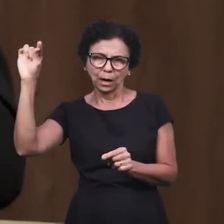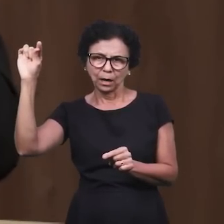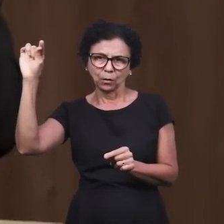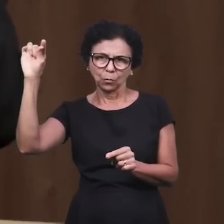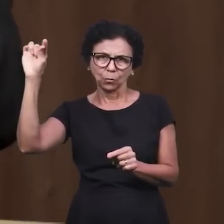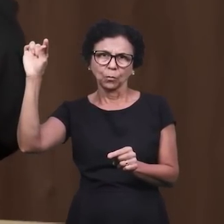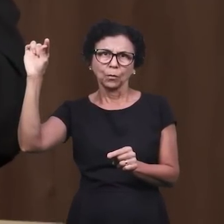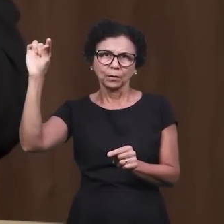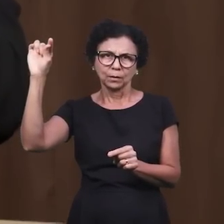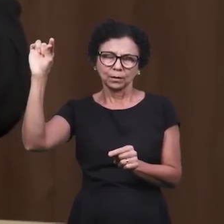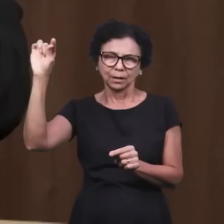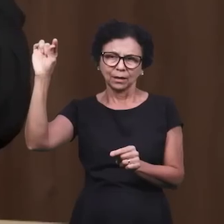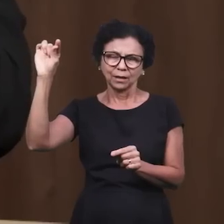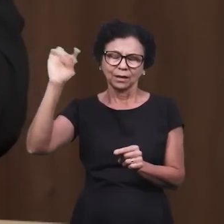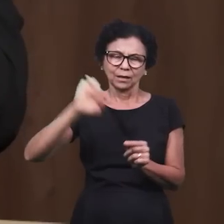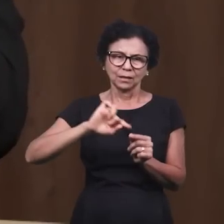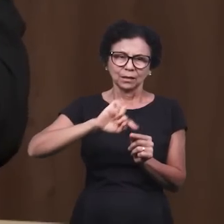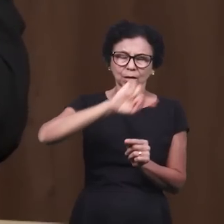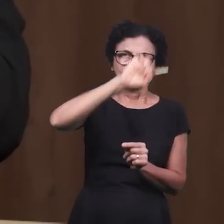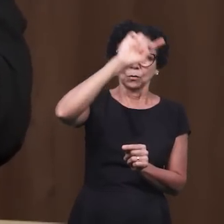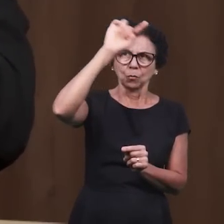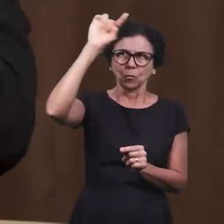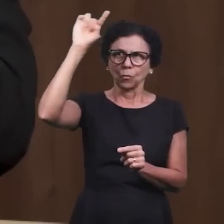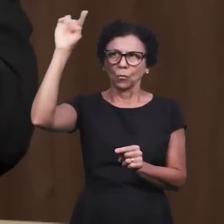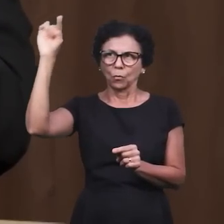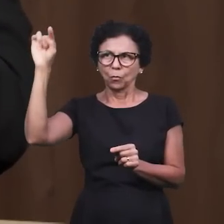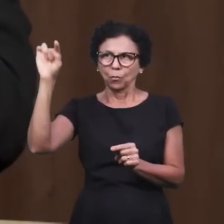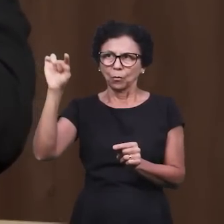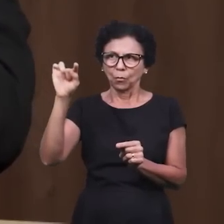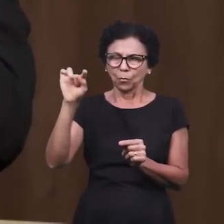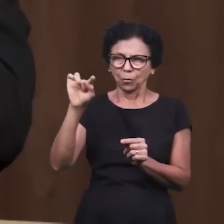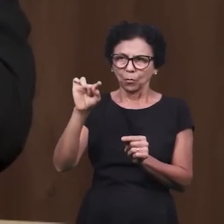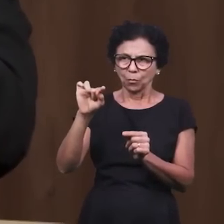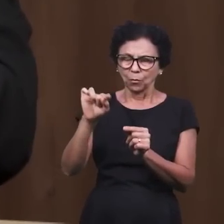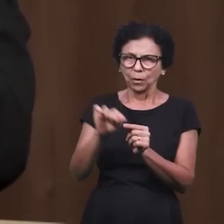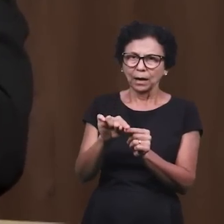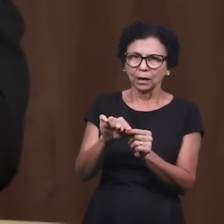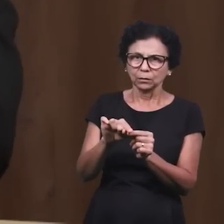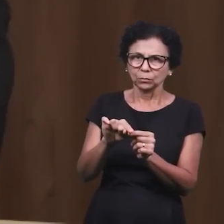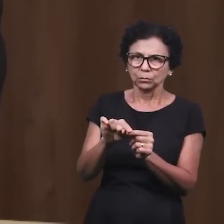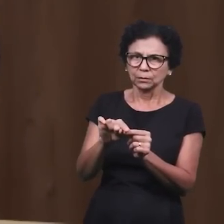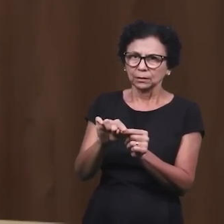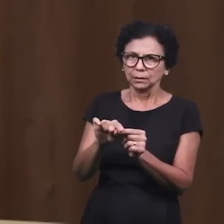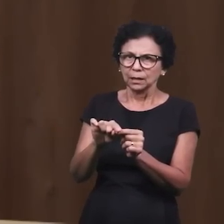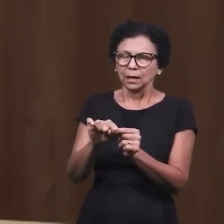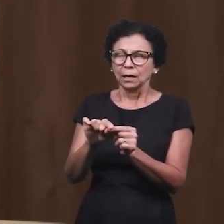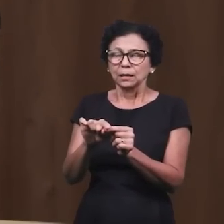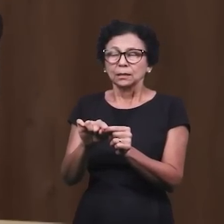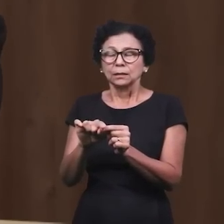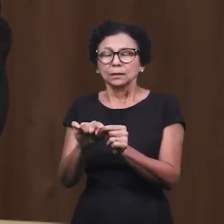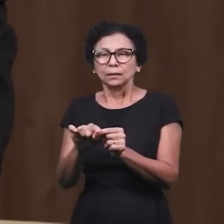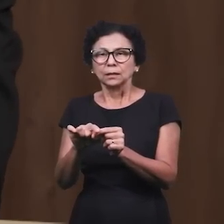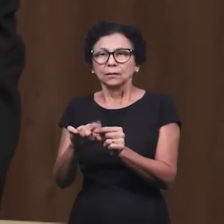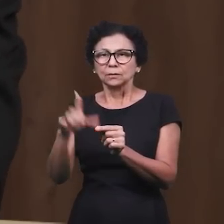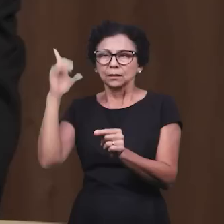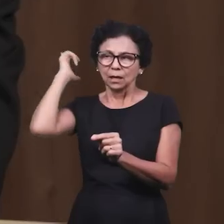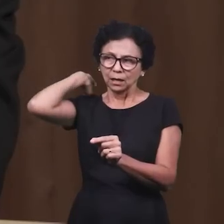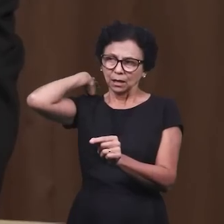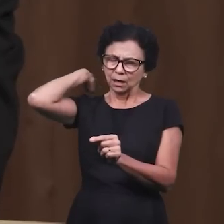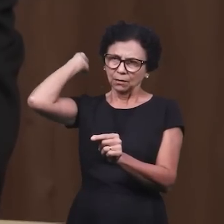avião, elas que dão sustentação no ar. Ou seja, porque você pode pôr a força que